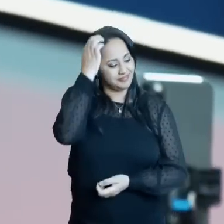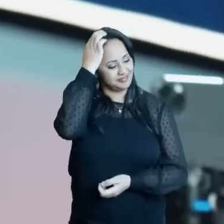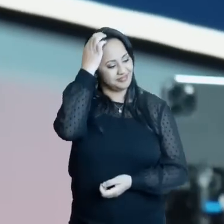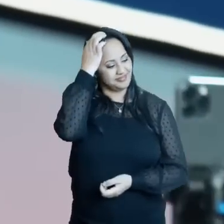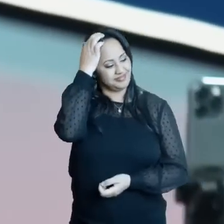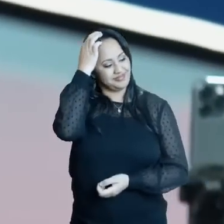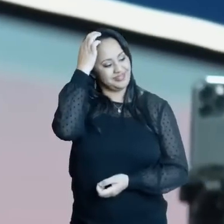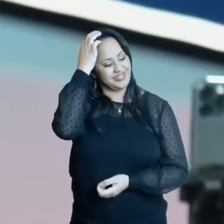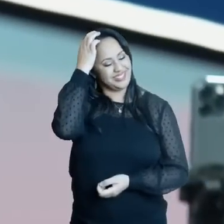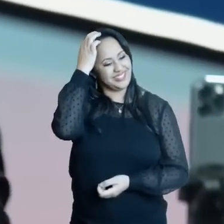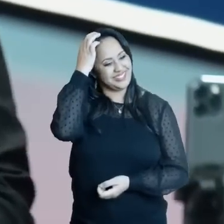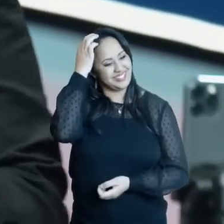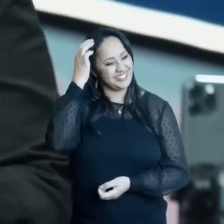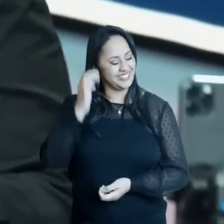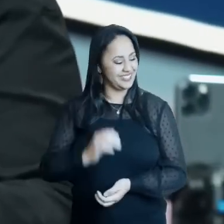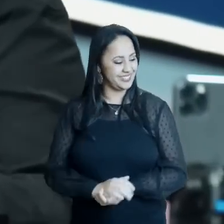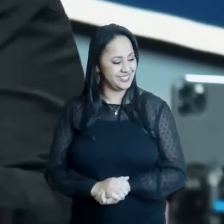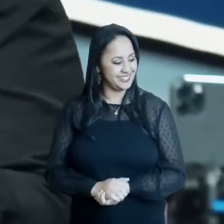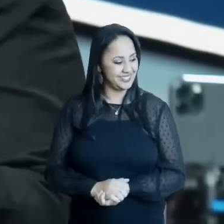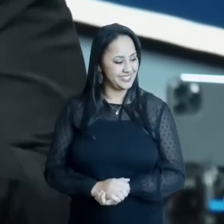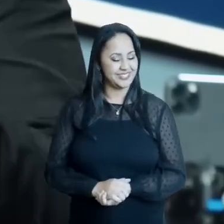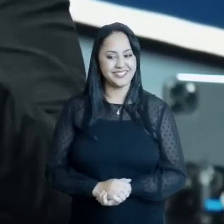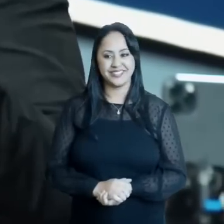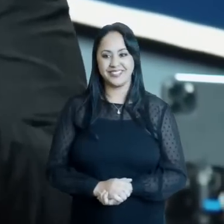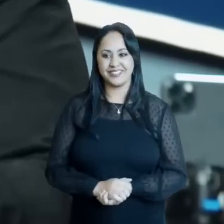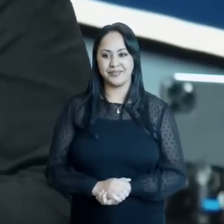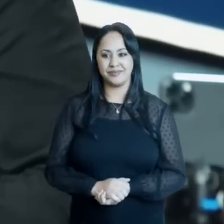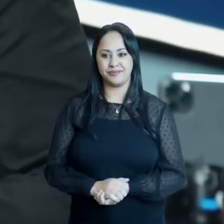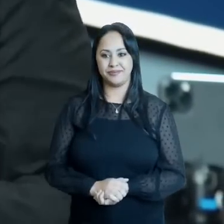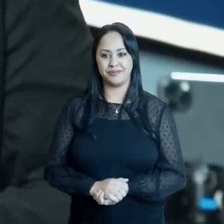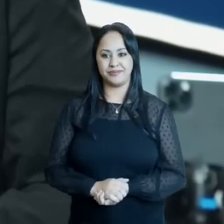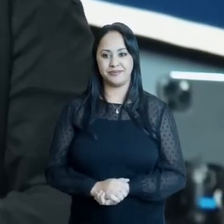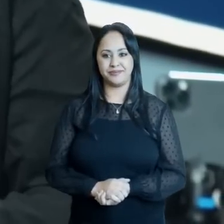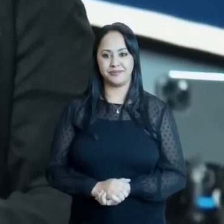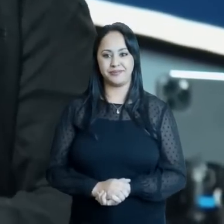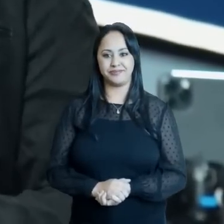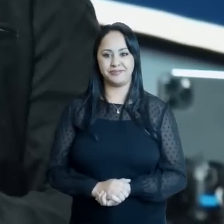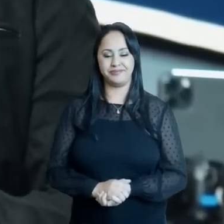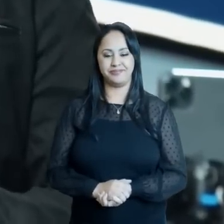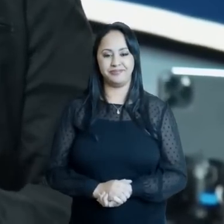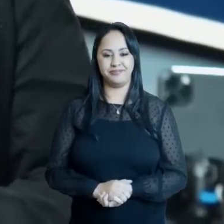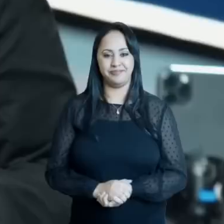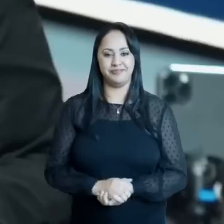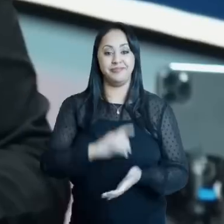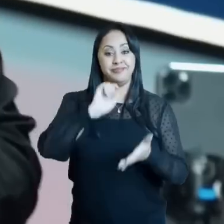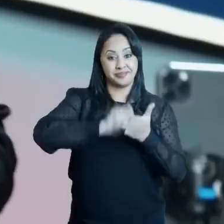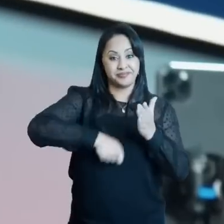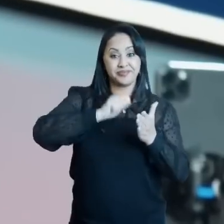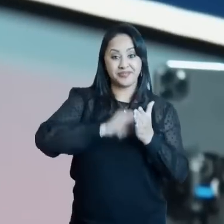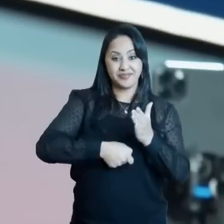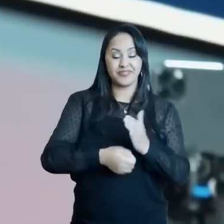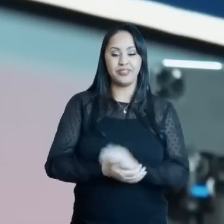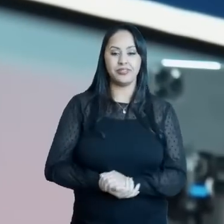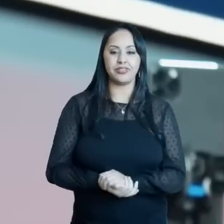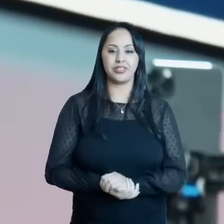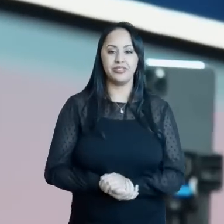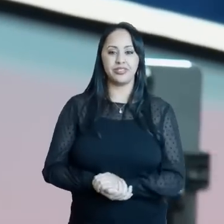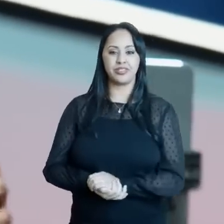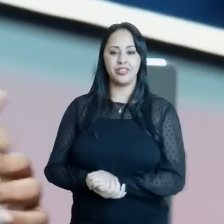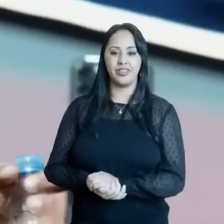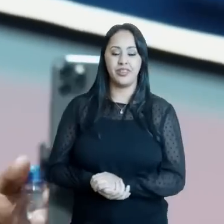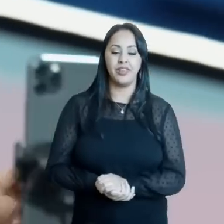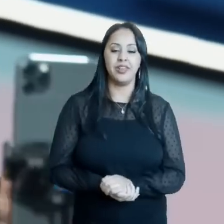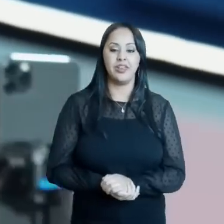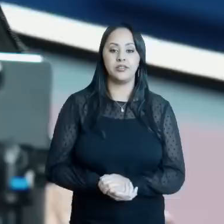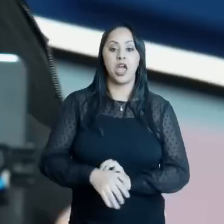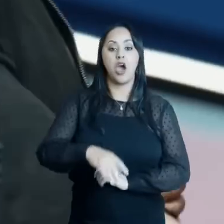E daí, esse drone, igual mosquitinho da dengue. Se inscreve no canal. Desafio, gente, compartilha. O